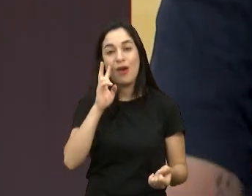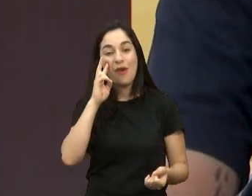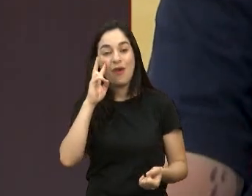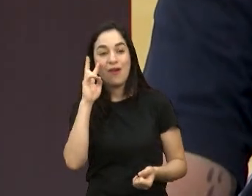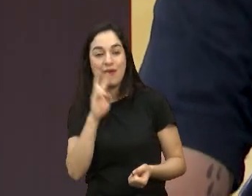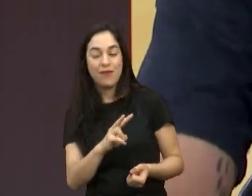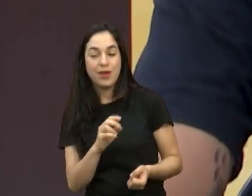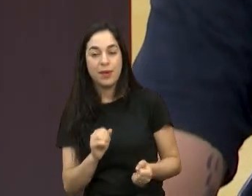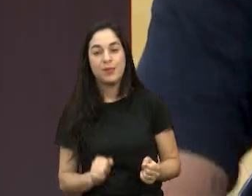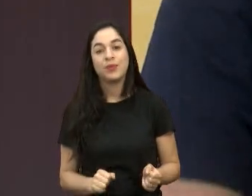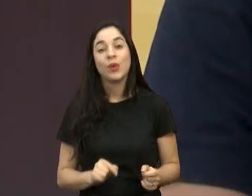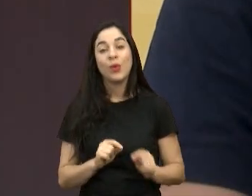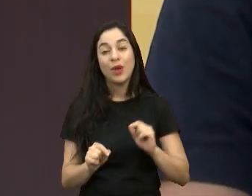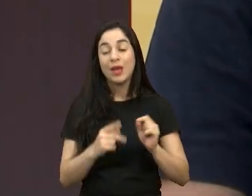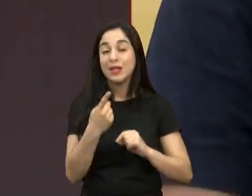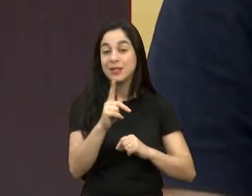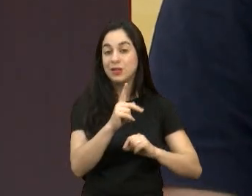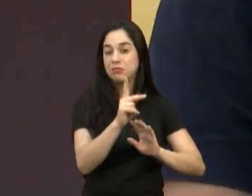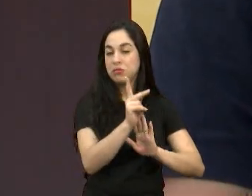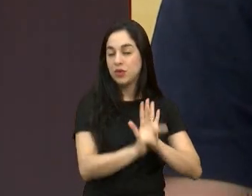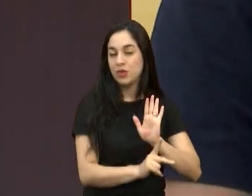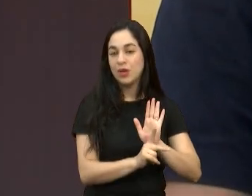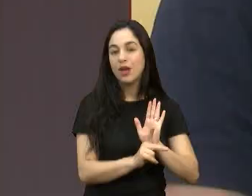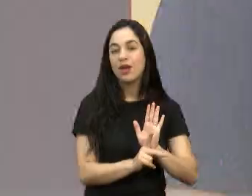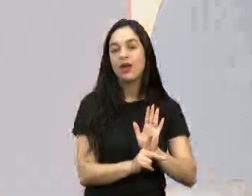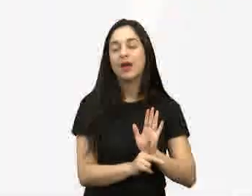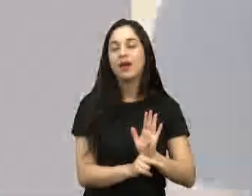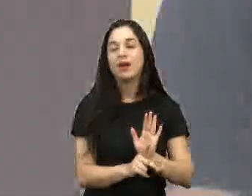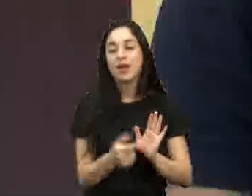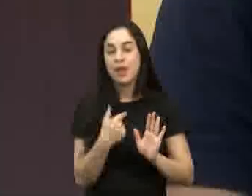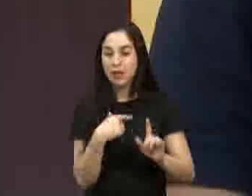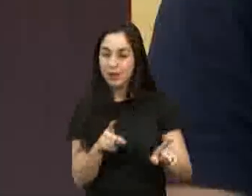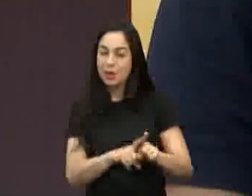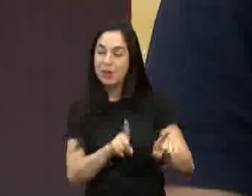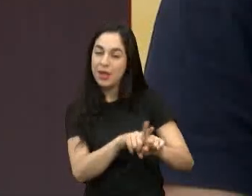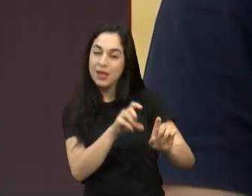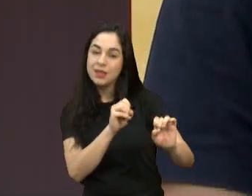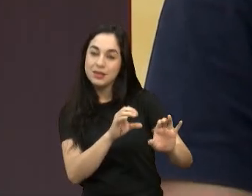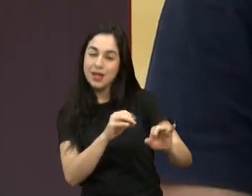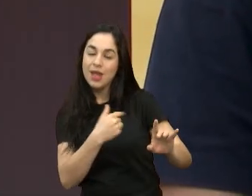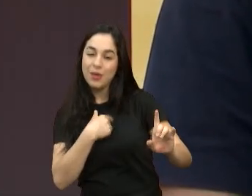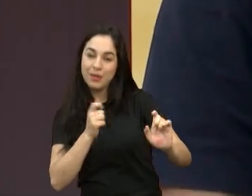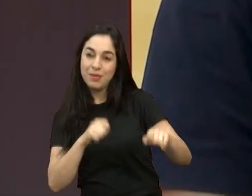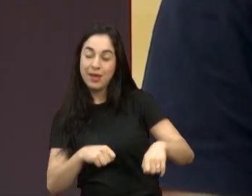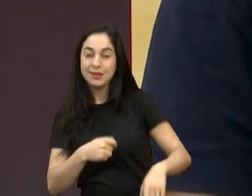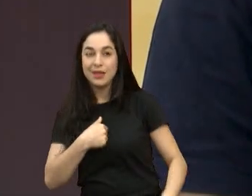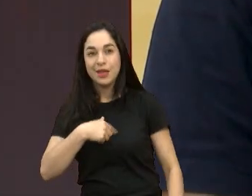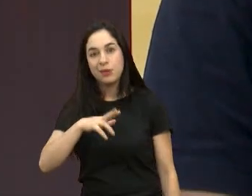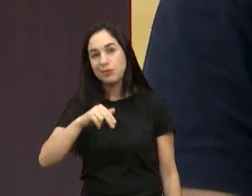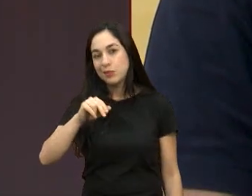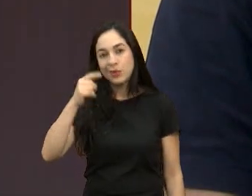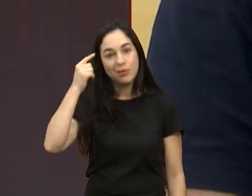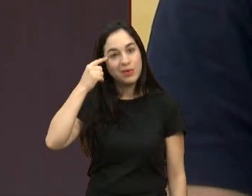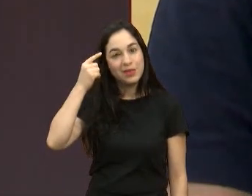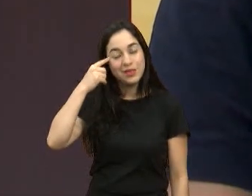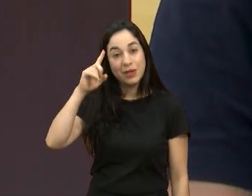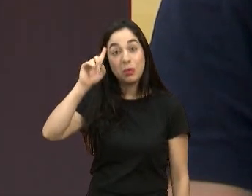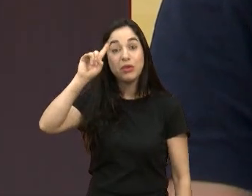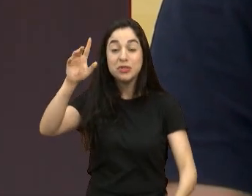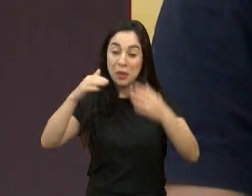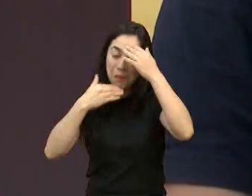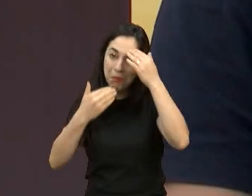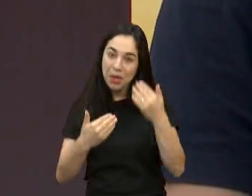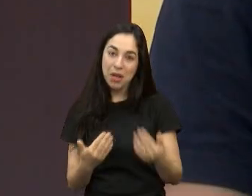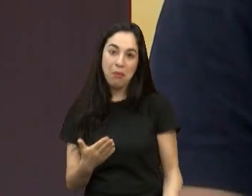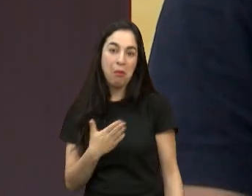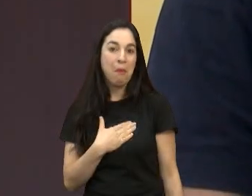e fazendo os seus projetos, né? E saber que eu pude ensinar. É bem legal, bem legal. Eu nunca pensei que poderia ter alguma homenagem assim para